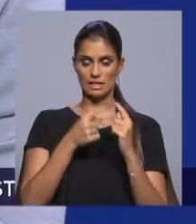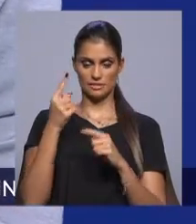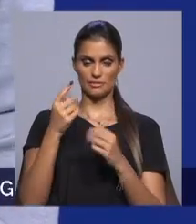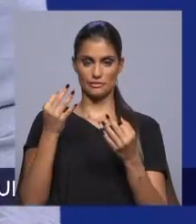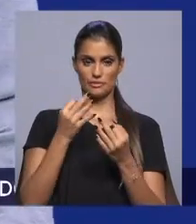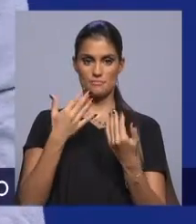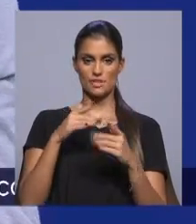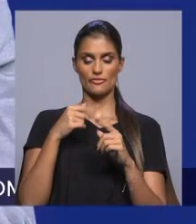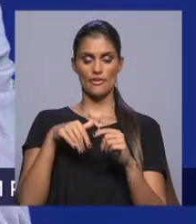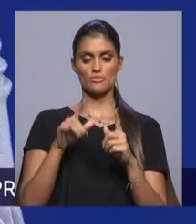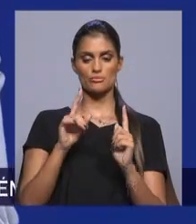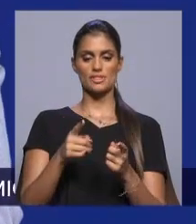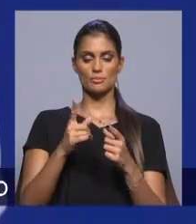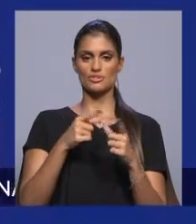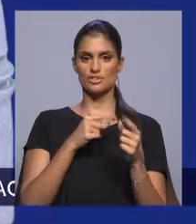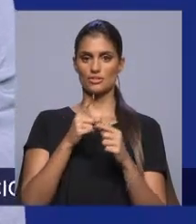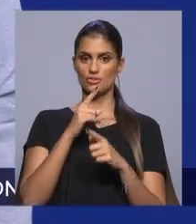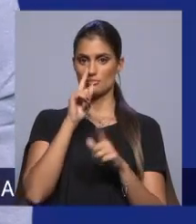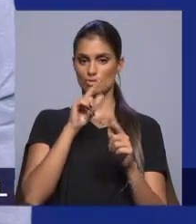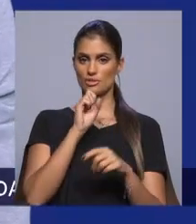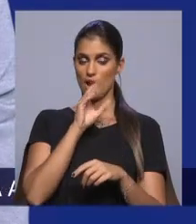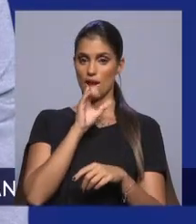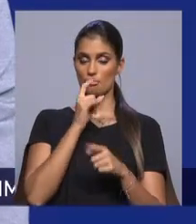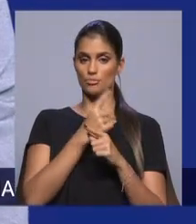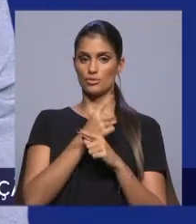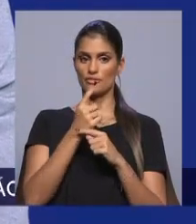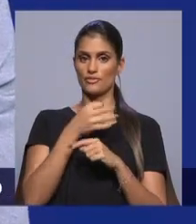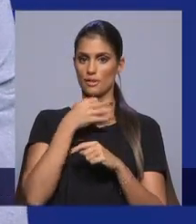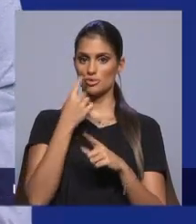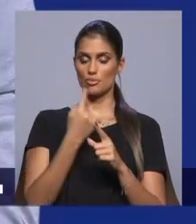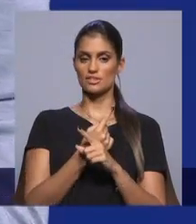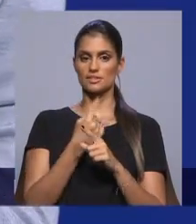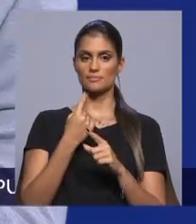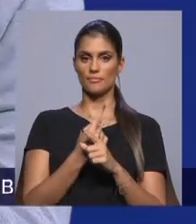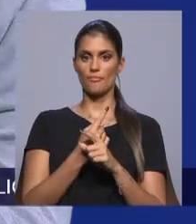vamos começar com uma estrela que está a deliciar os astrónomos, porque falamos de algo que